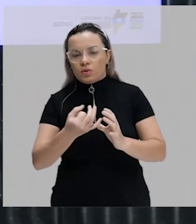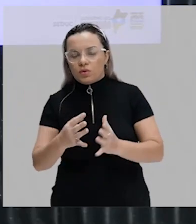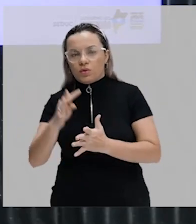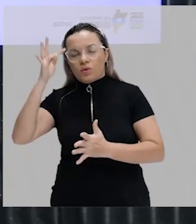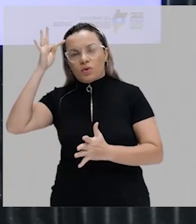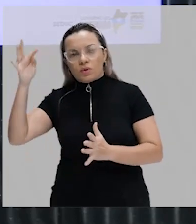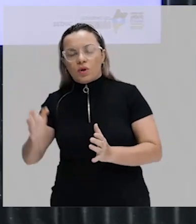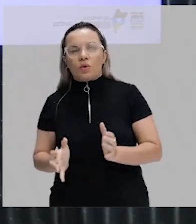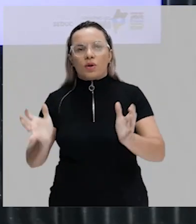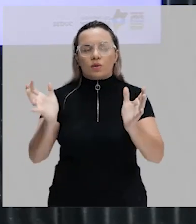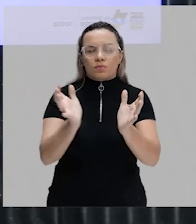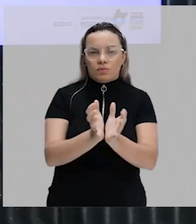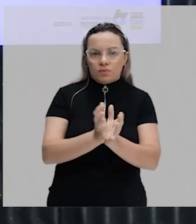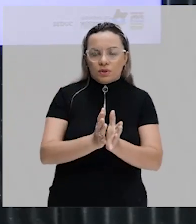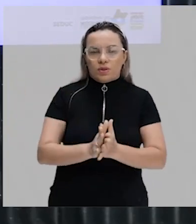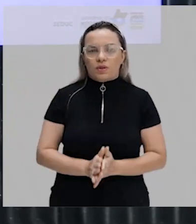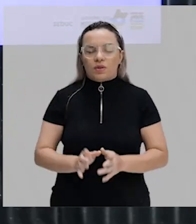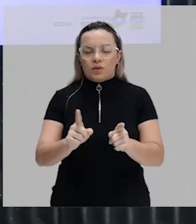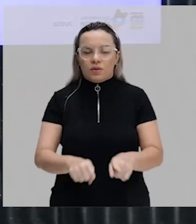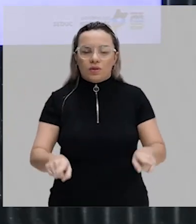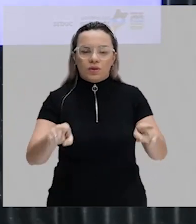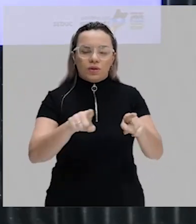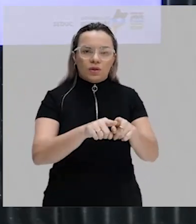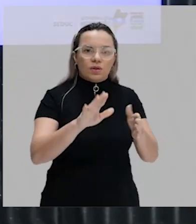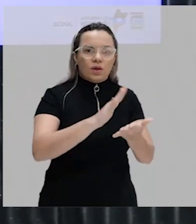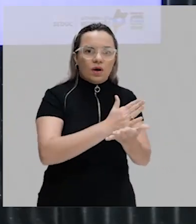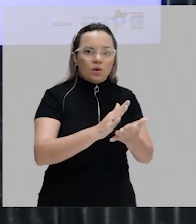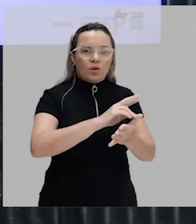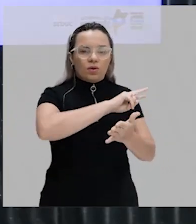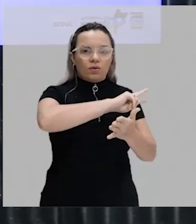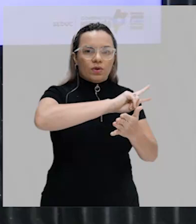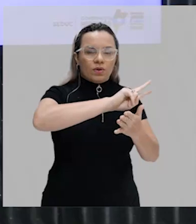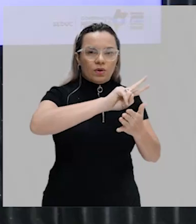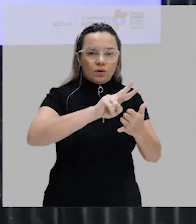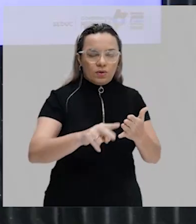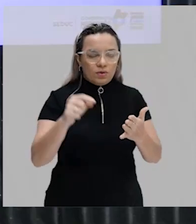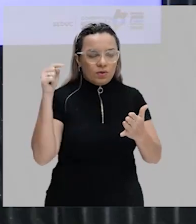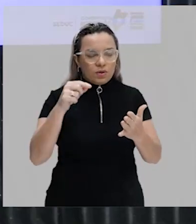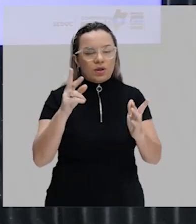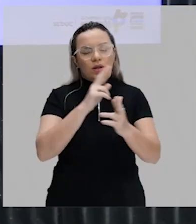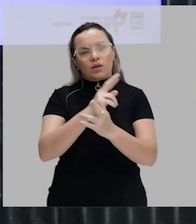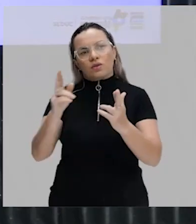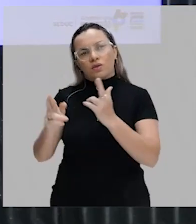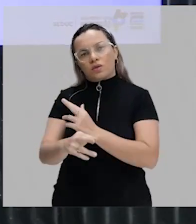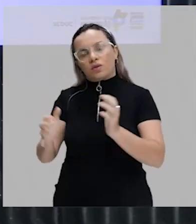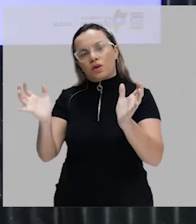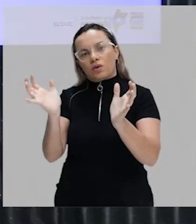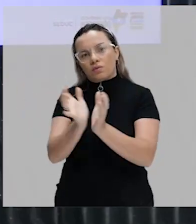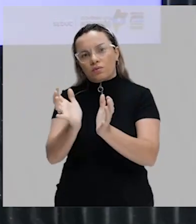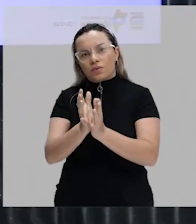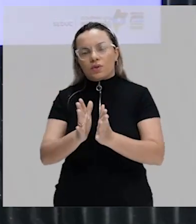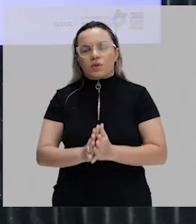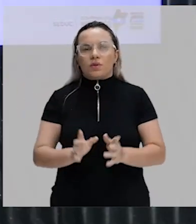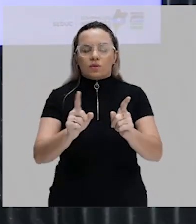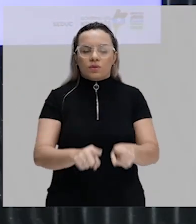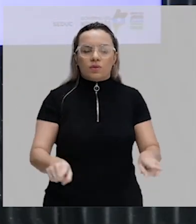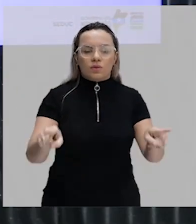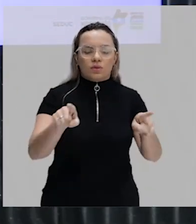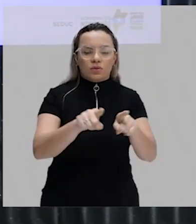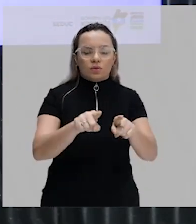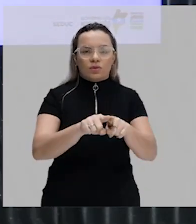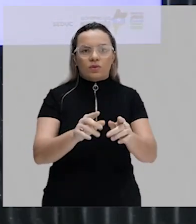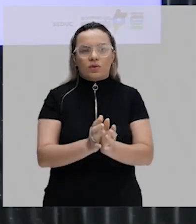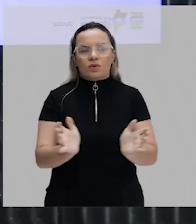dos conjuntos, vimos algumas propriedades relativas aos conjuntos, vimos também